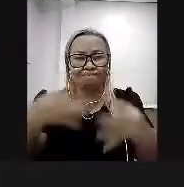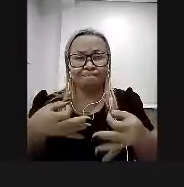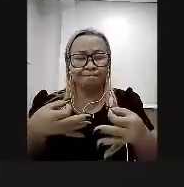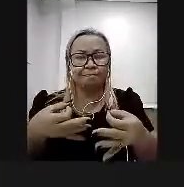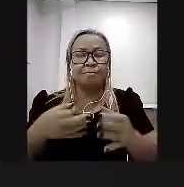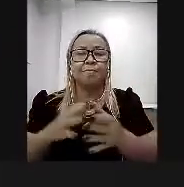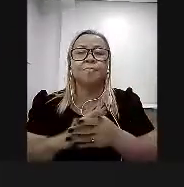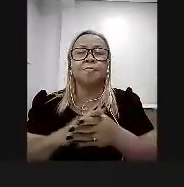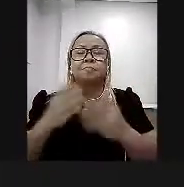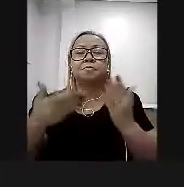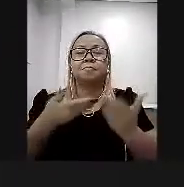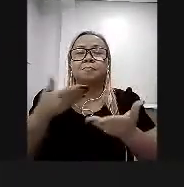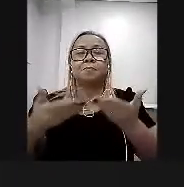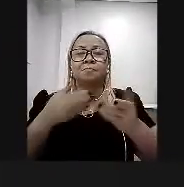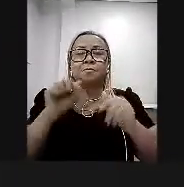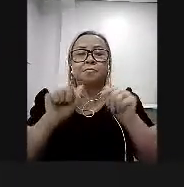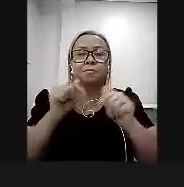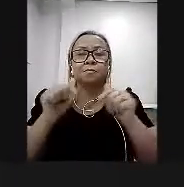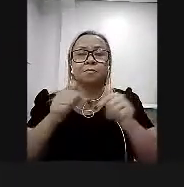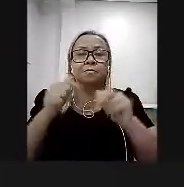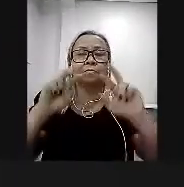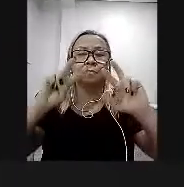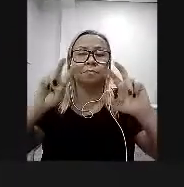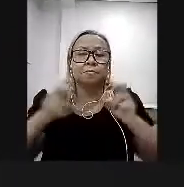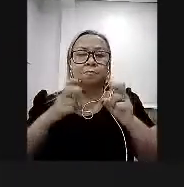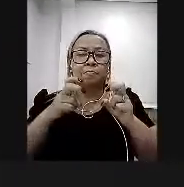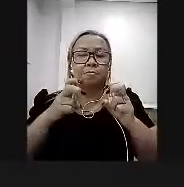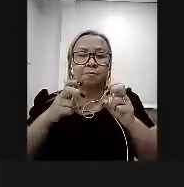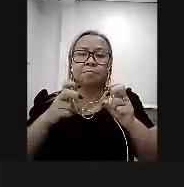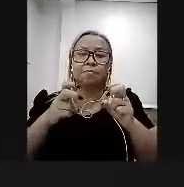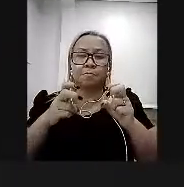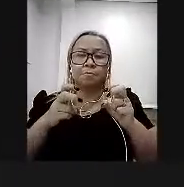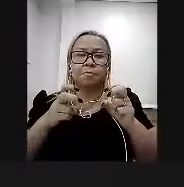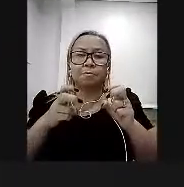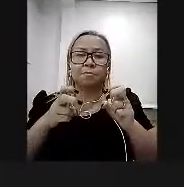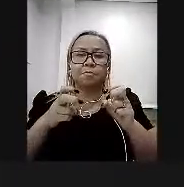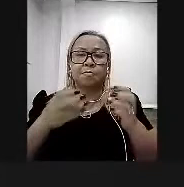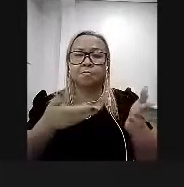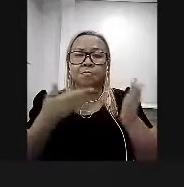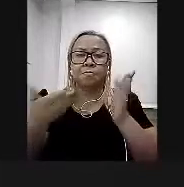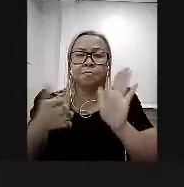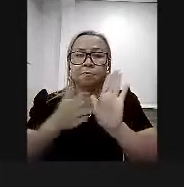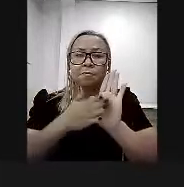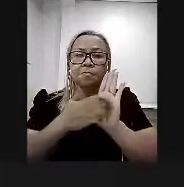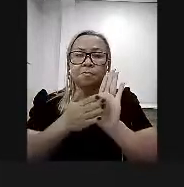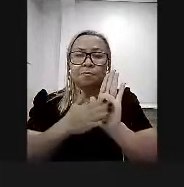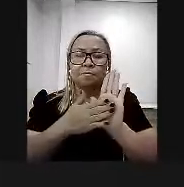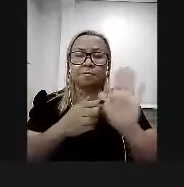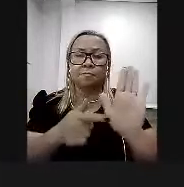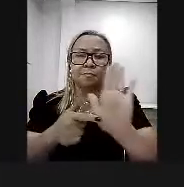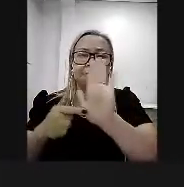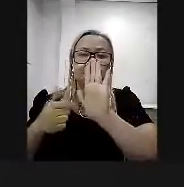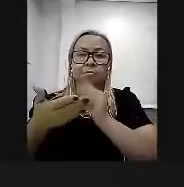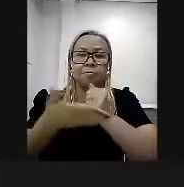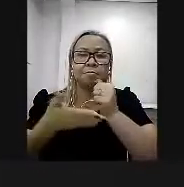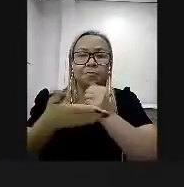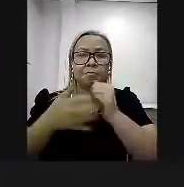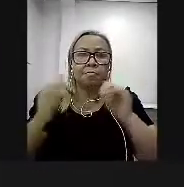tratando, quer dizer, do tema que a tela aborda. E que está baseada numa